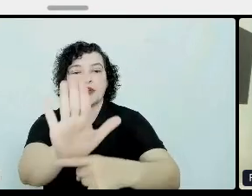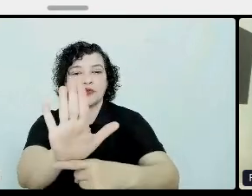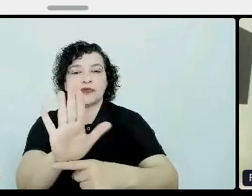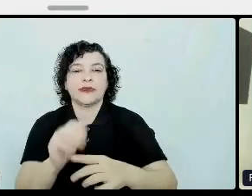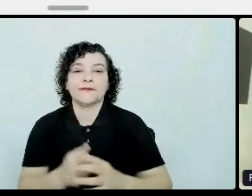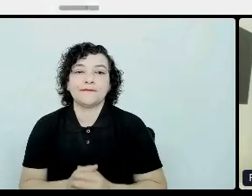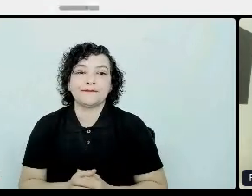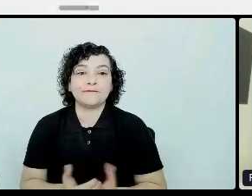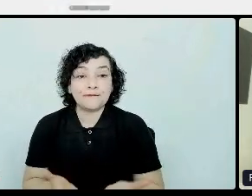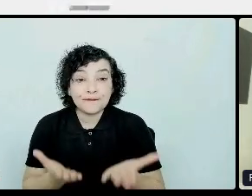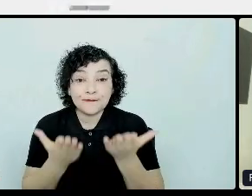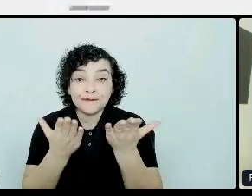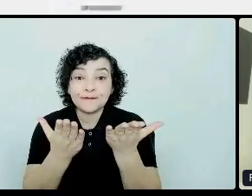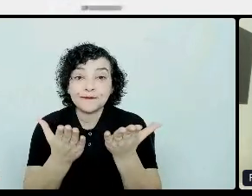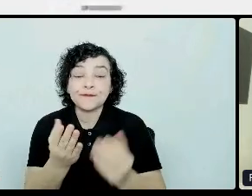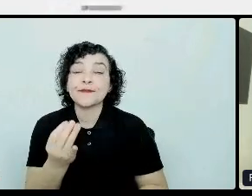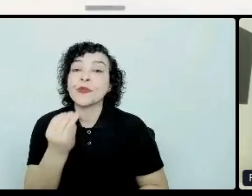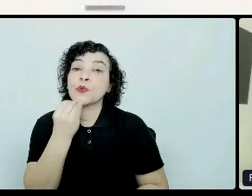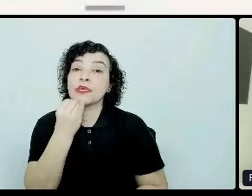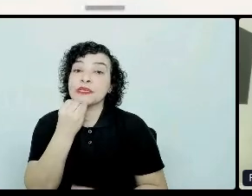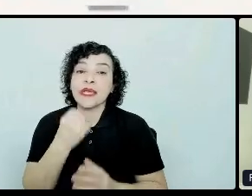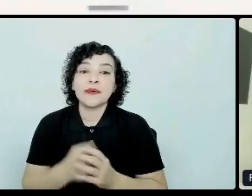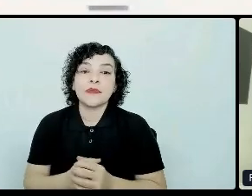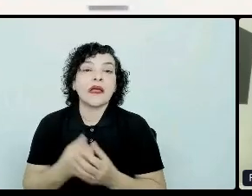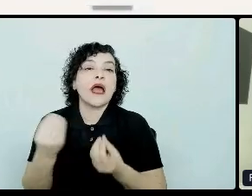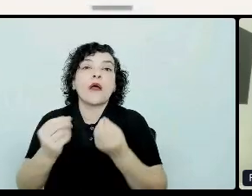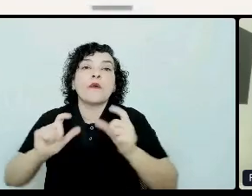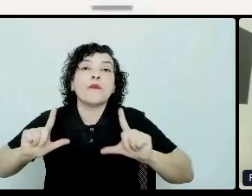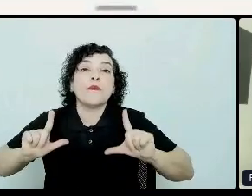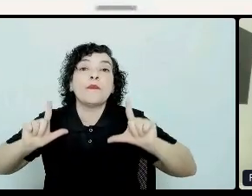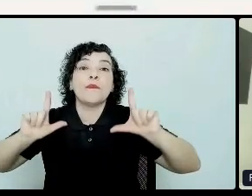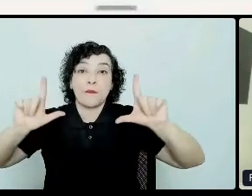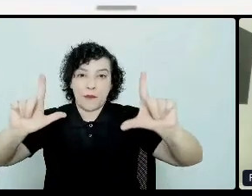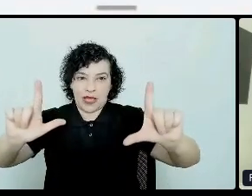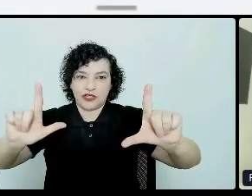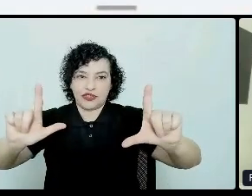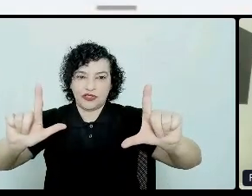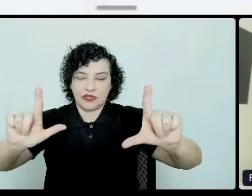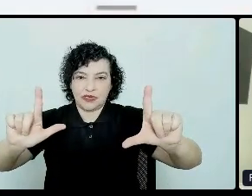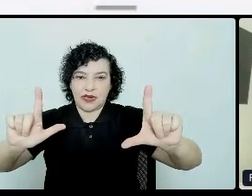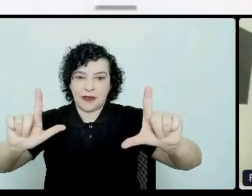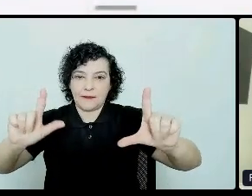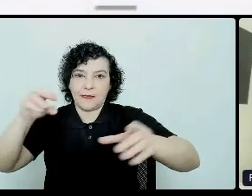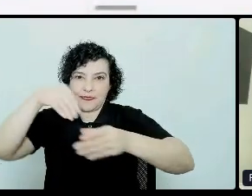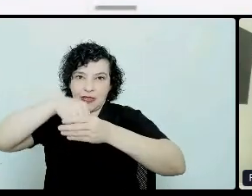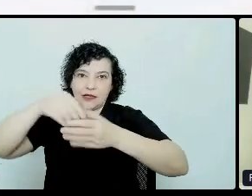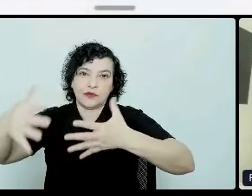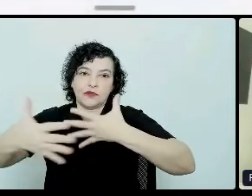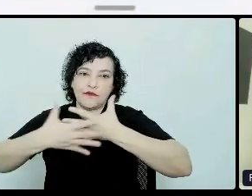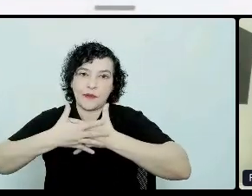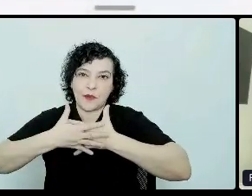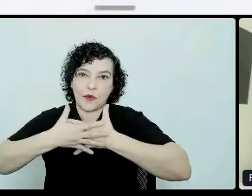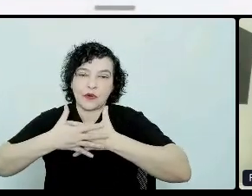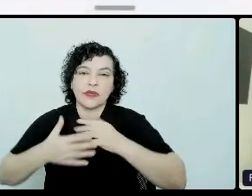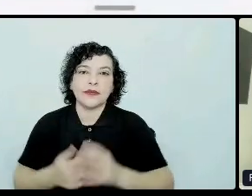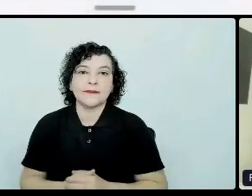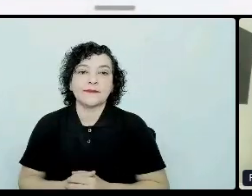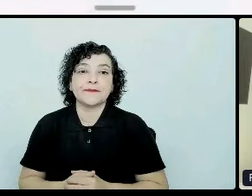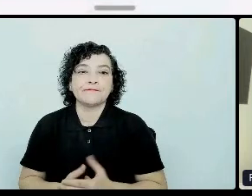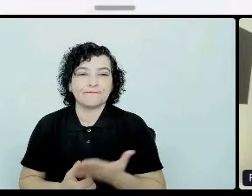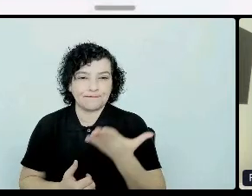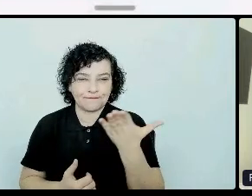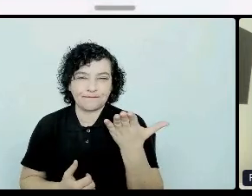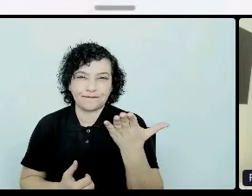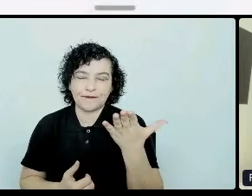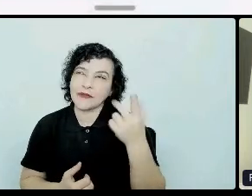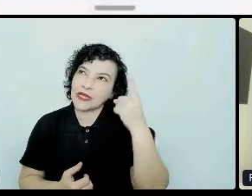Aqui é um exemplo de como que é uma página, né, de um item dentro do framework. E aí aquela ideia, né,